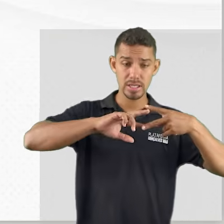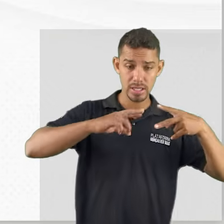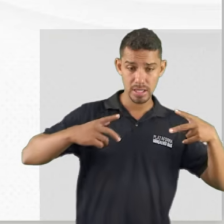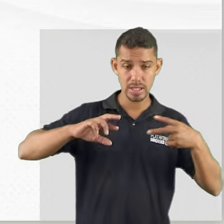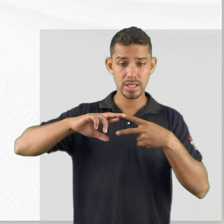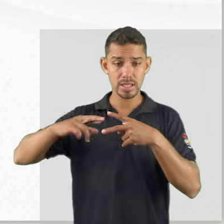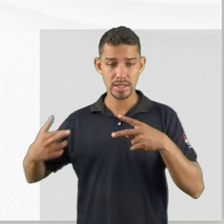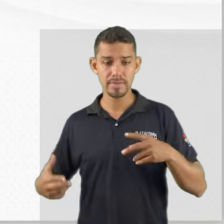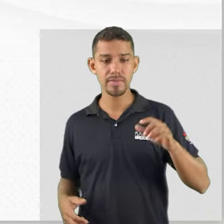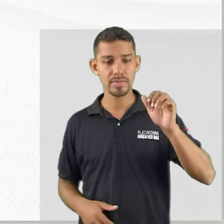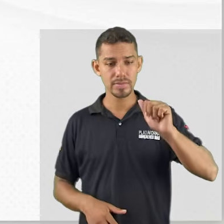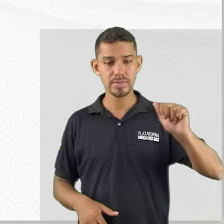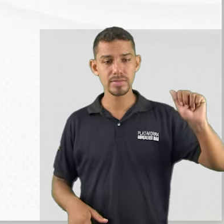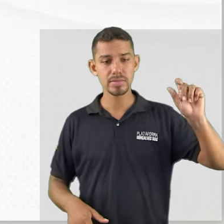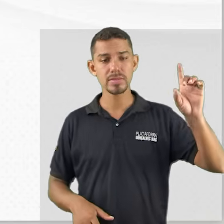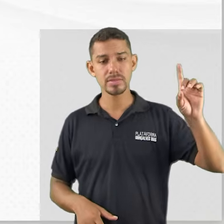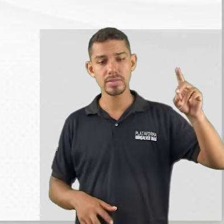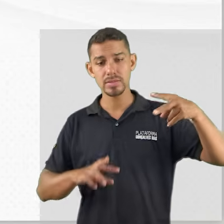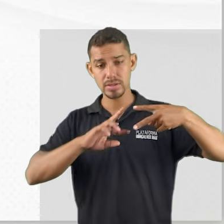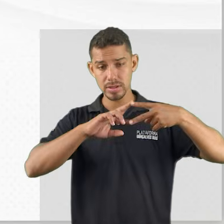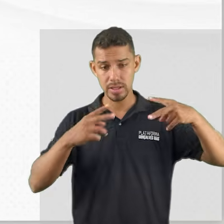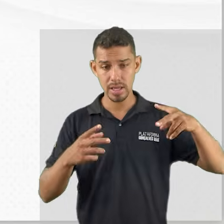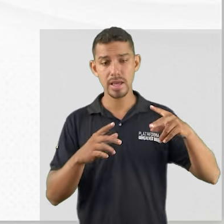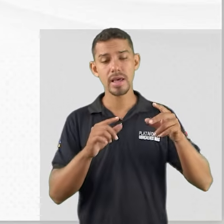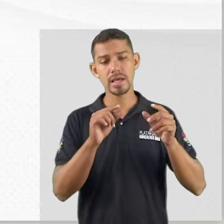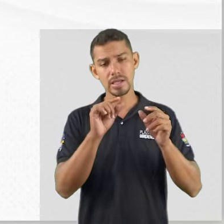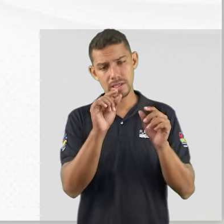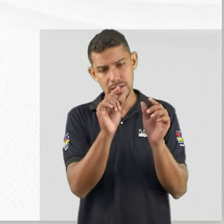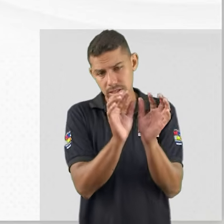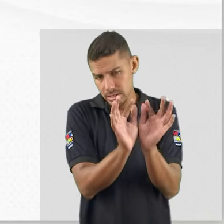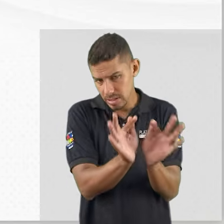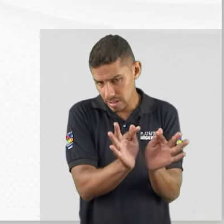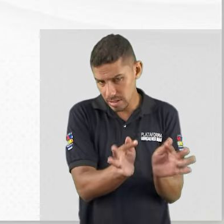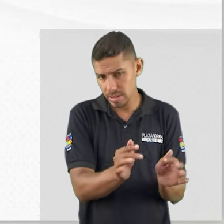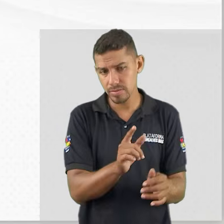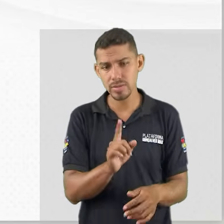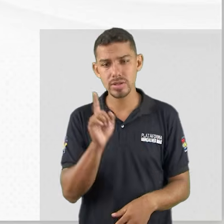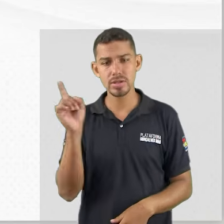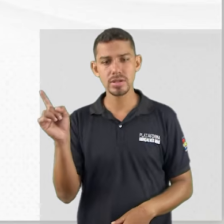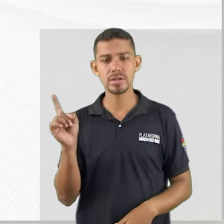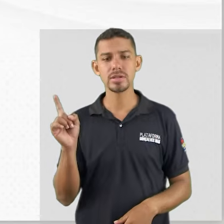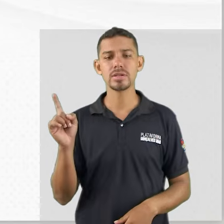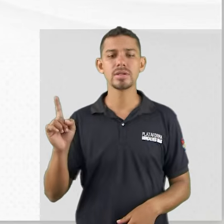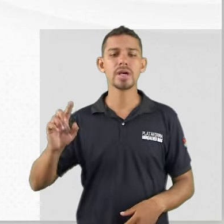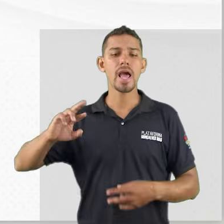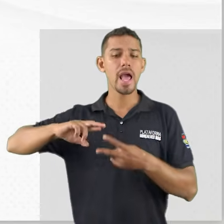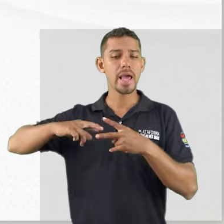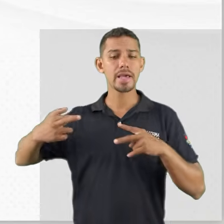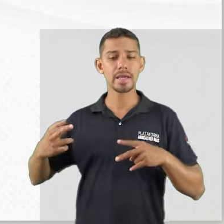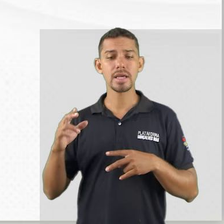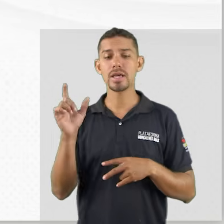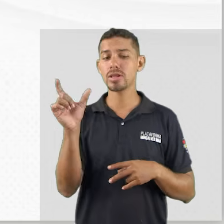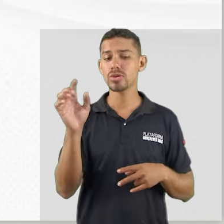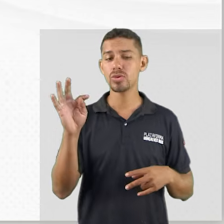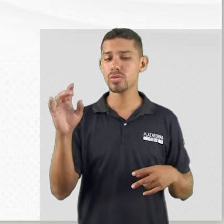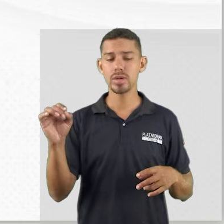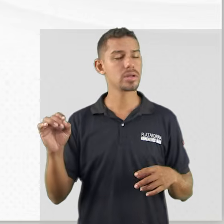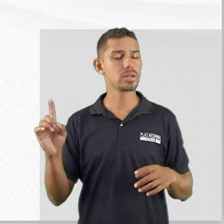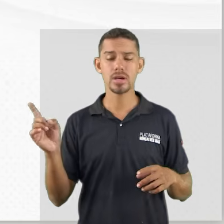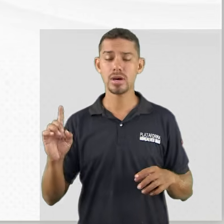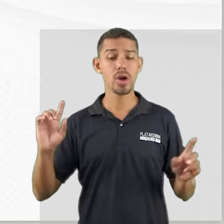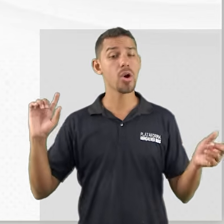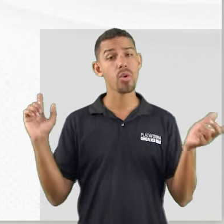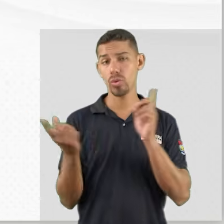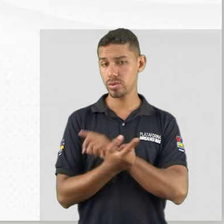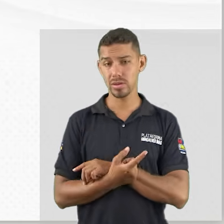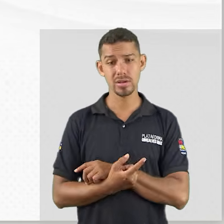RNA. Letra A. DNA é fita simples com uracila e RNA é fita dupla com timina. Não, pessoal, o